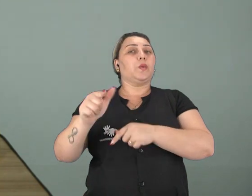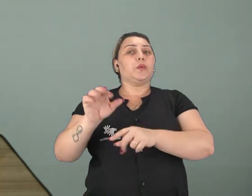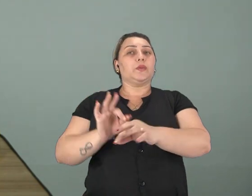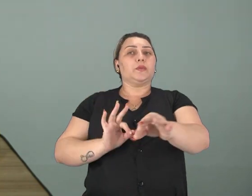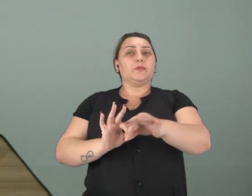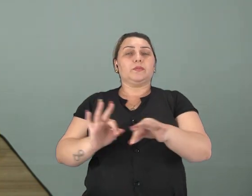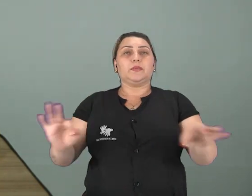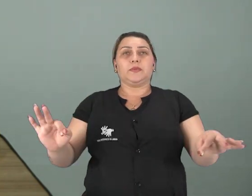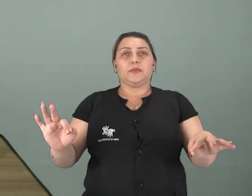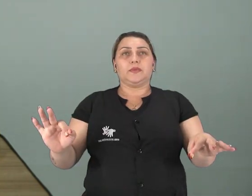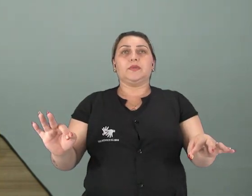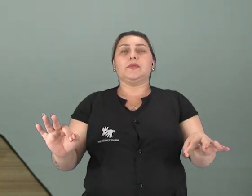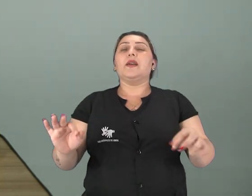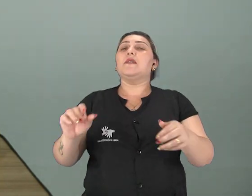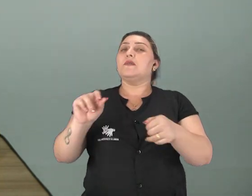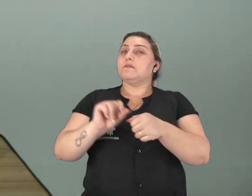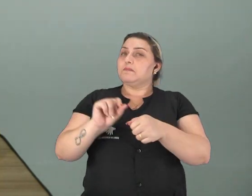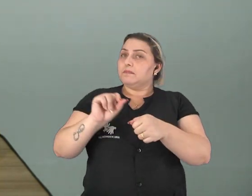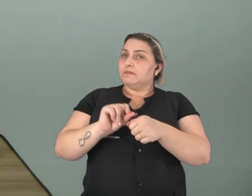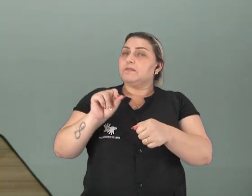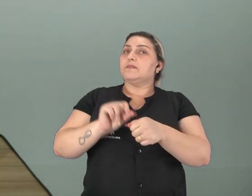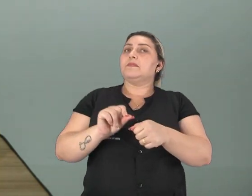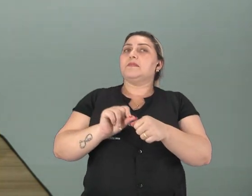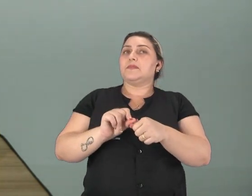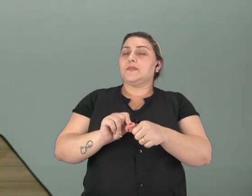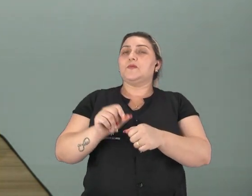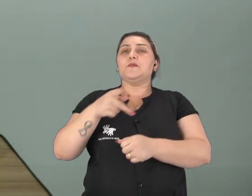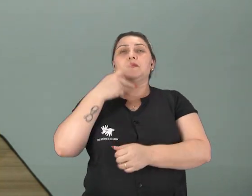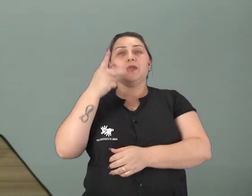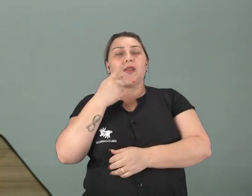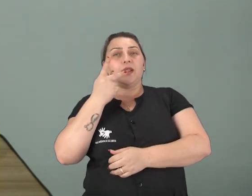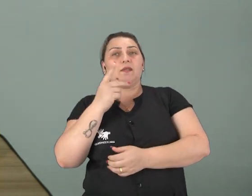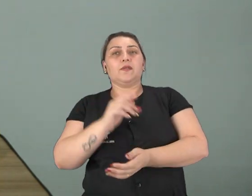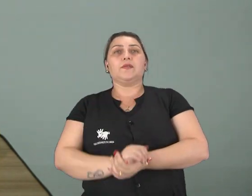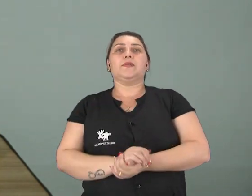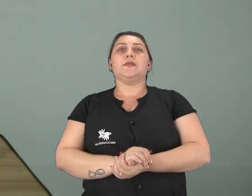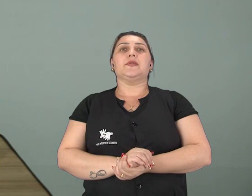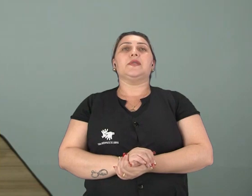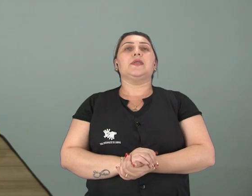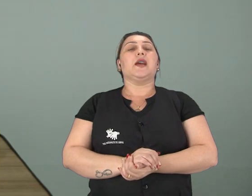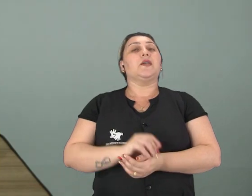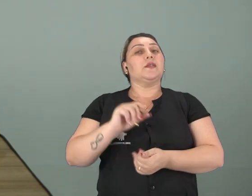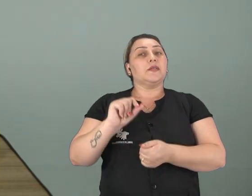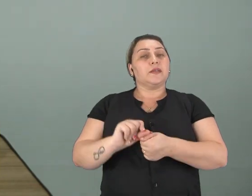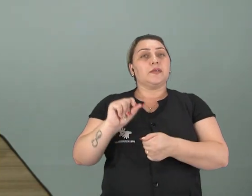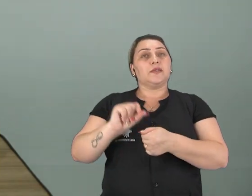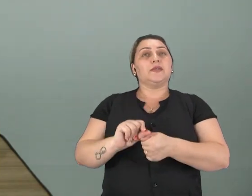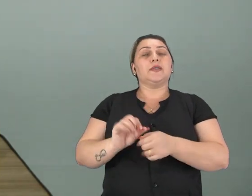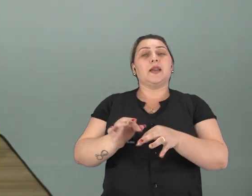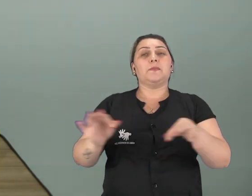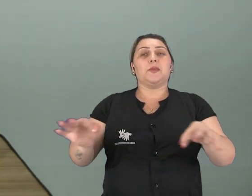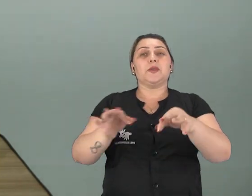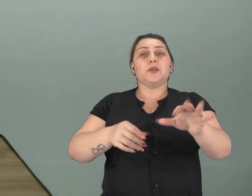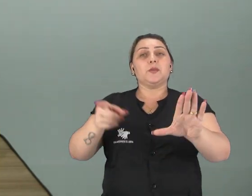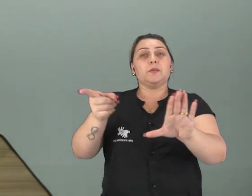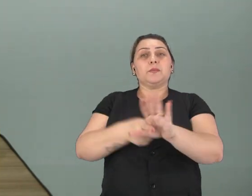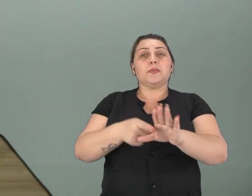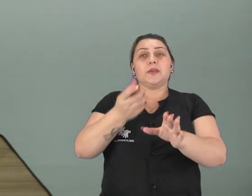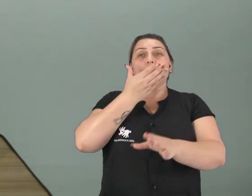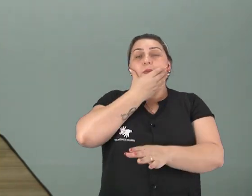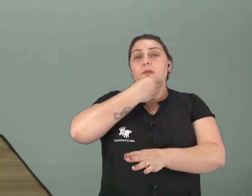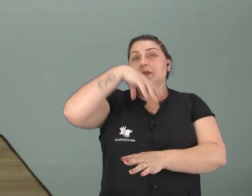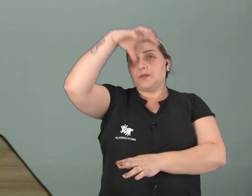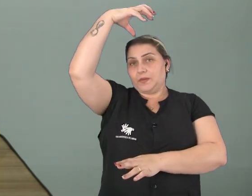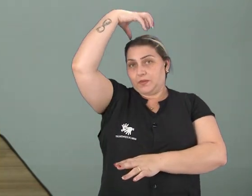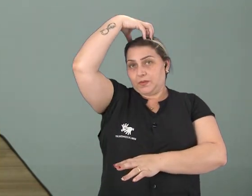de medida que eles fossem fazer. Eles falavam assim: vamos fazer a medida do pé do